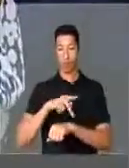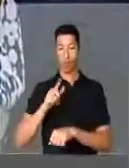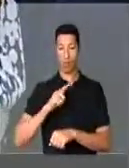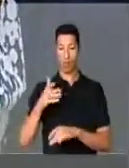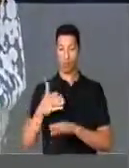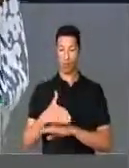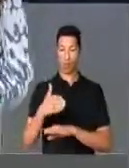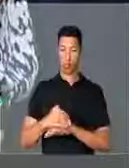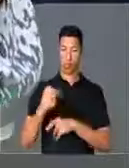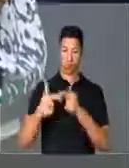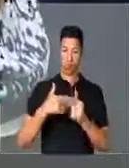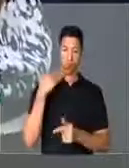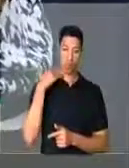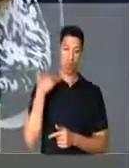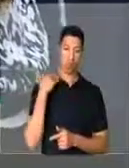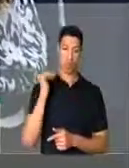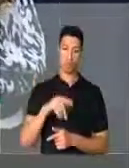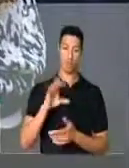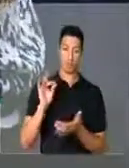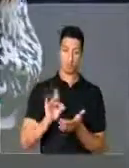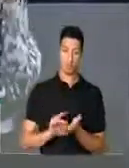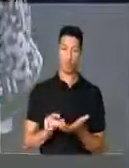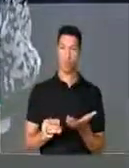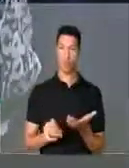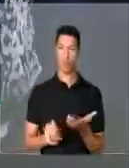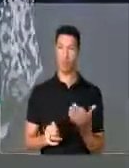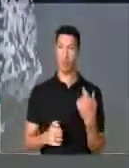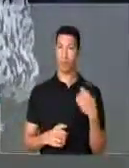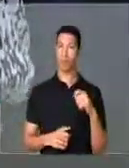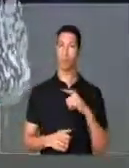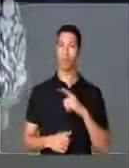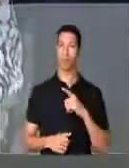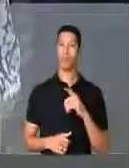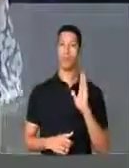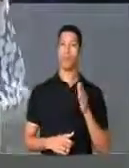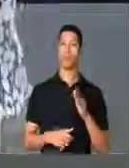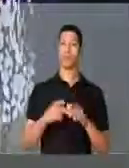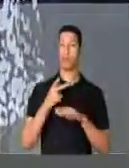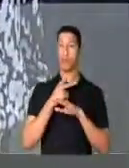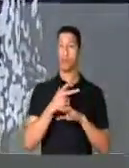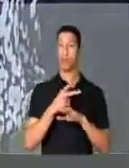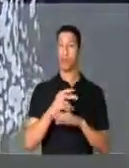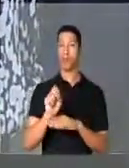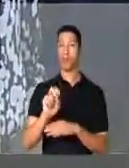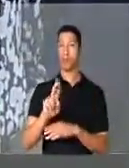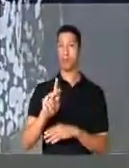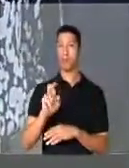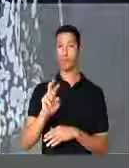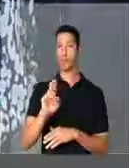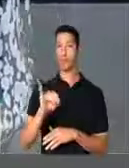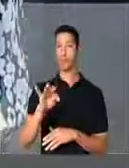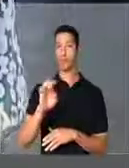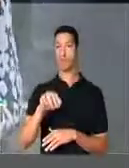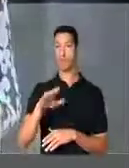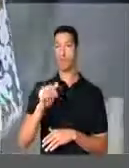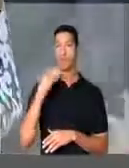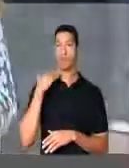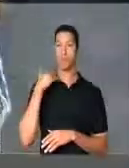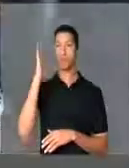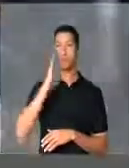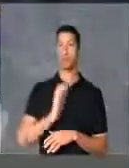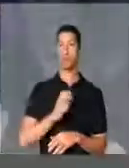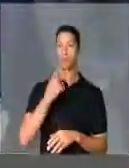ter acesso a serviço bancário é absolutamente necessário. Já procurei a superintendência do Banco do Brasil, falei